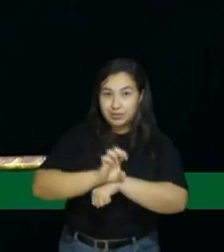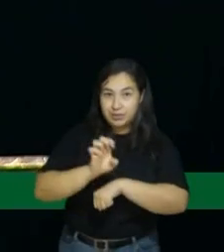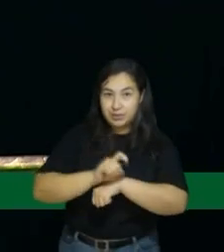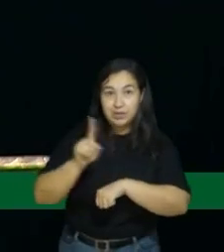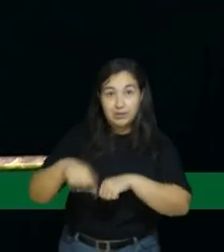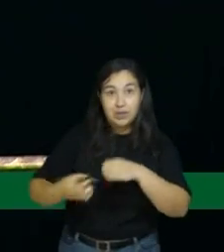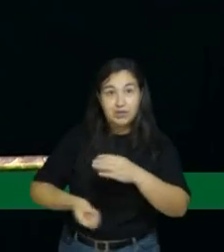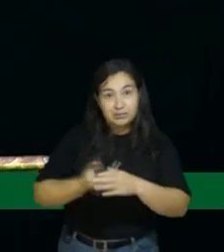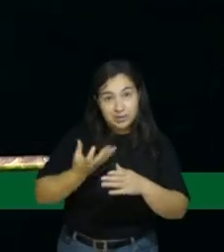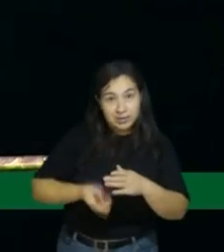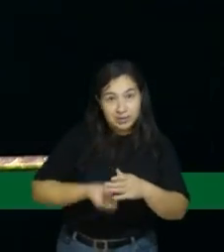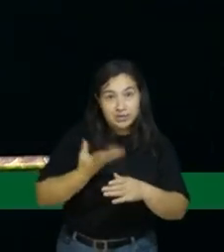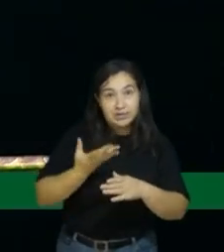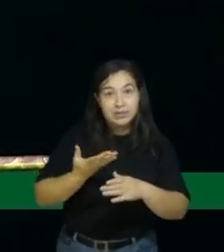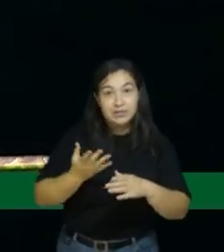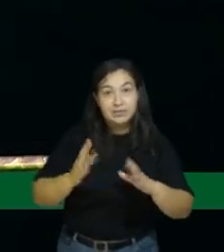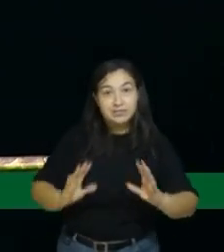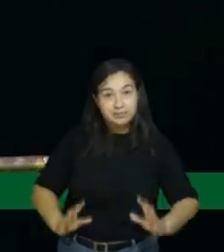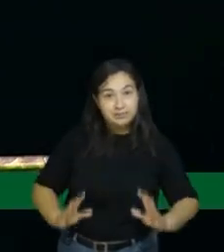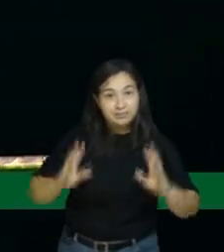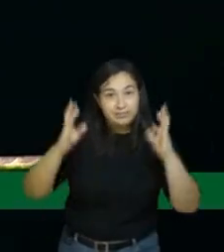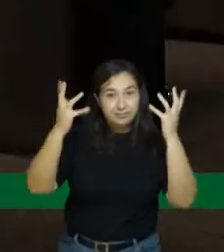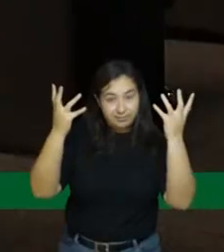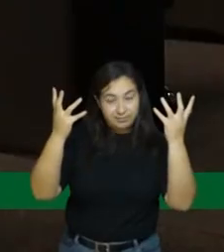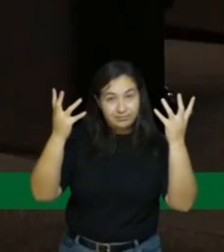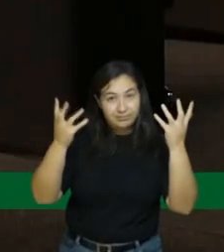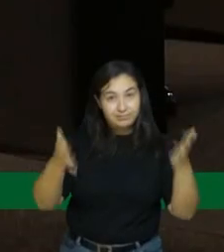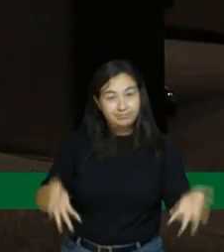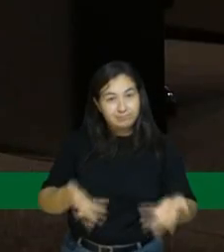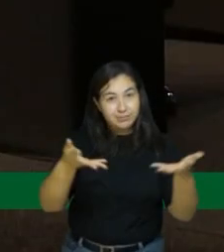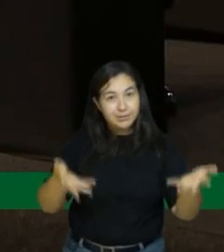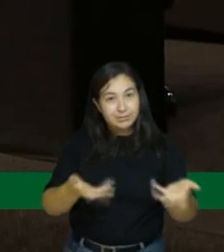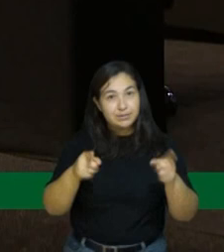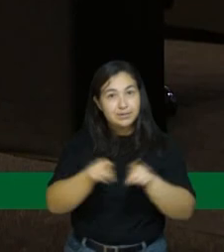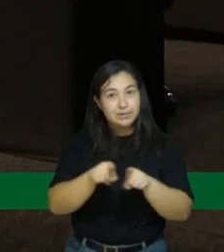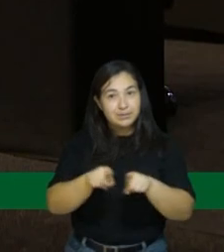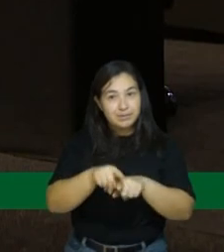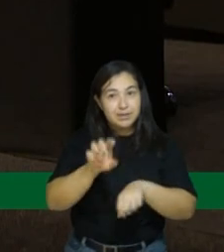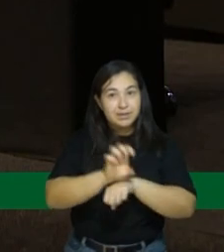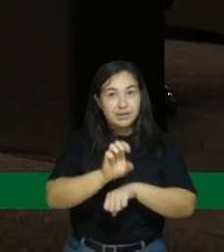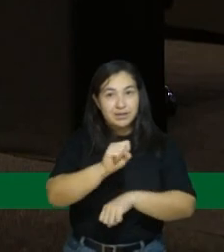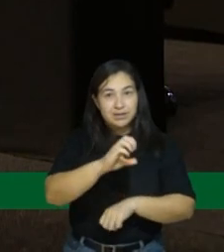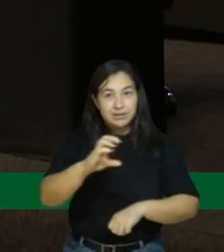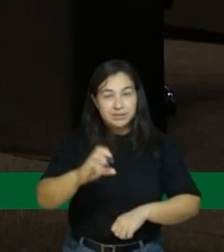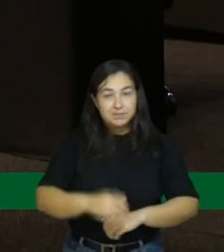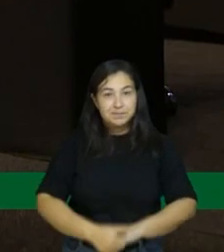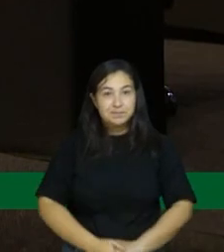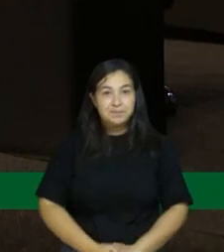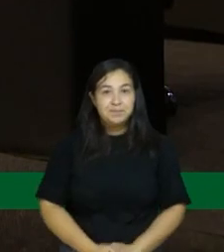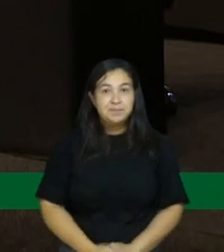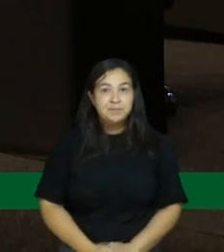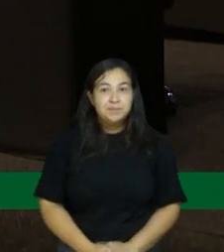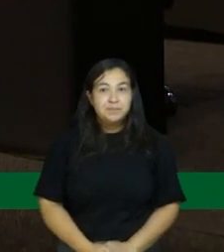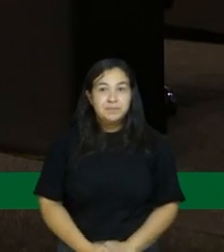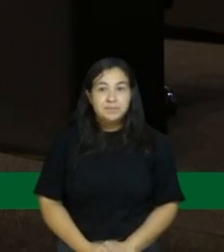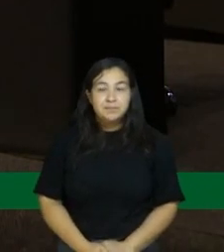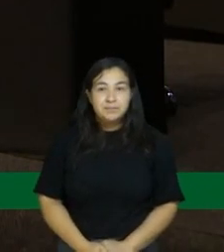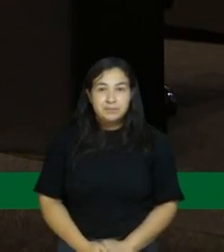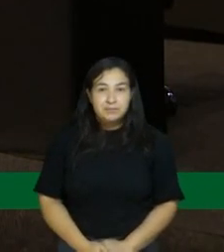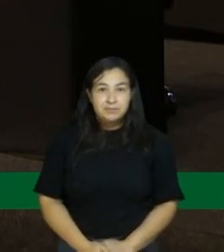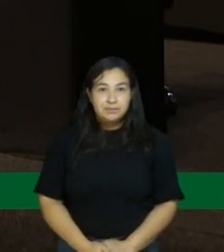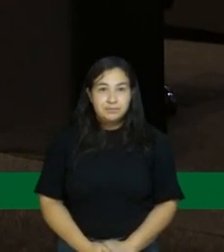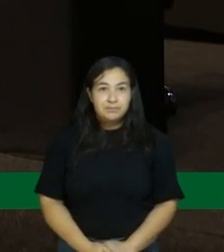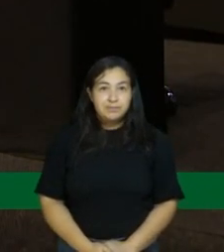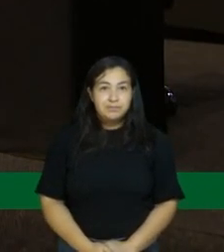trazendo eventos pro nosso pro nosso município e pro nosso estado de 30 segundos para